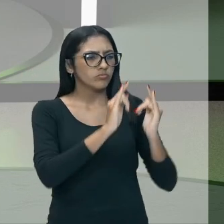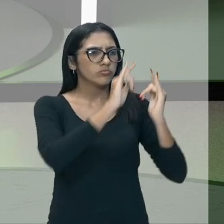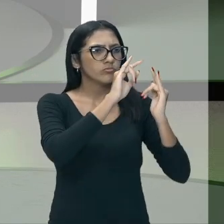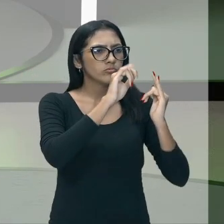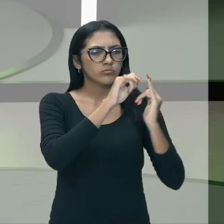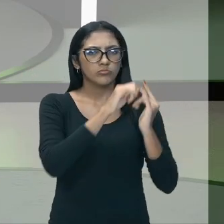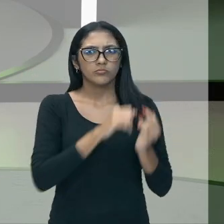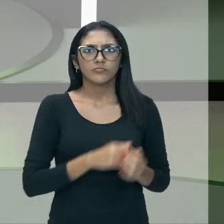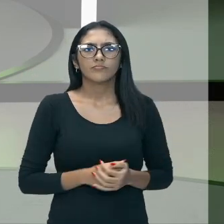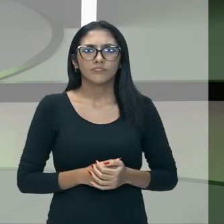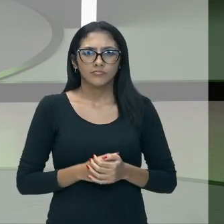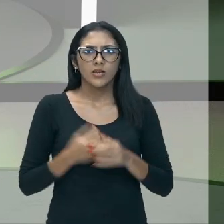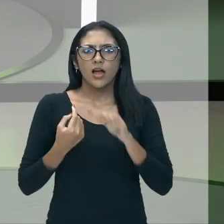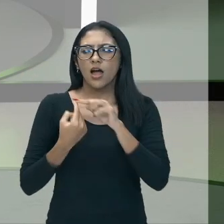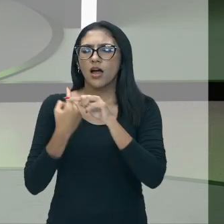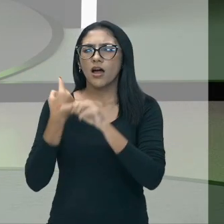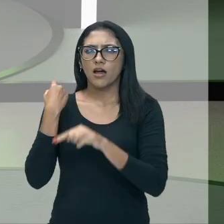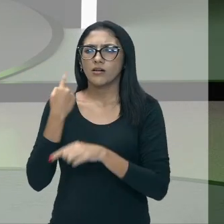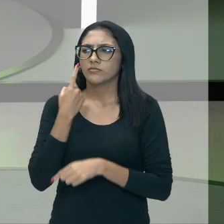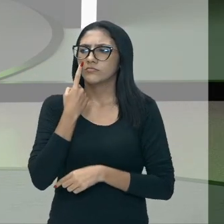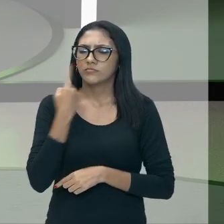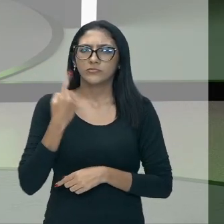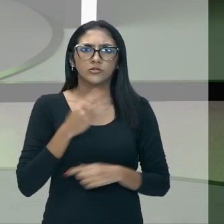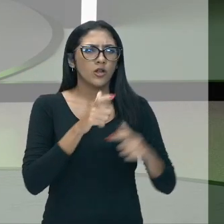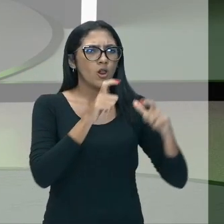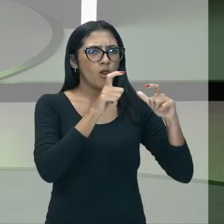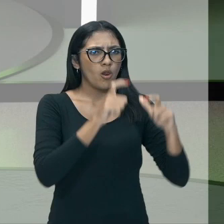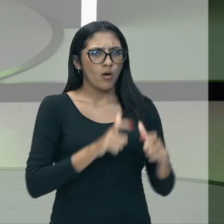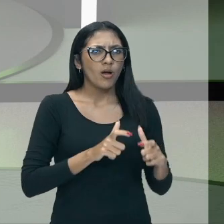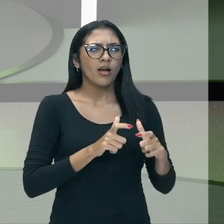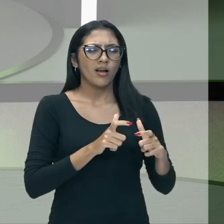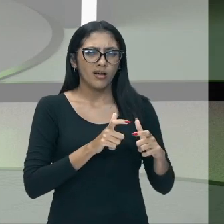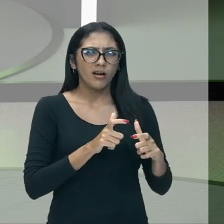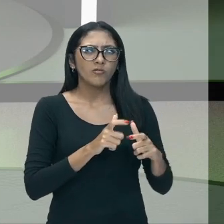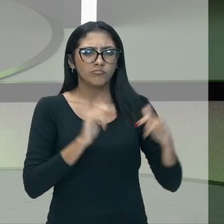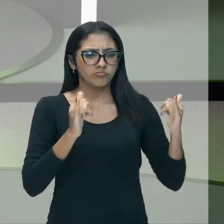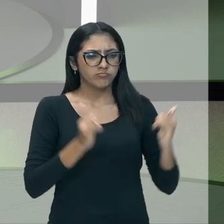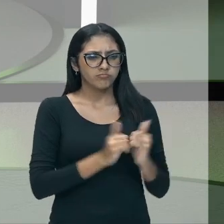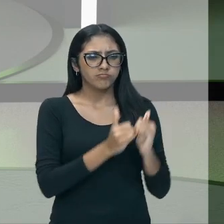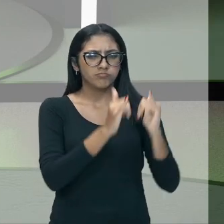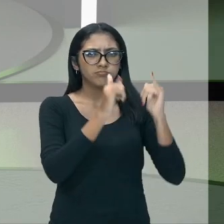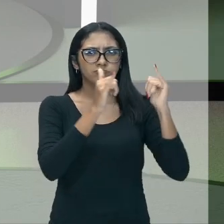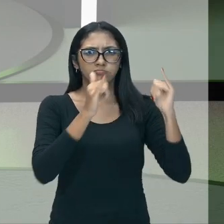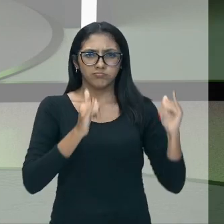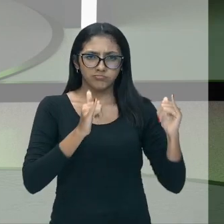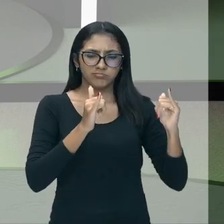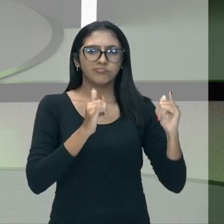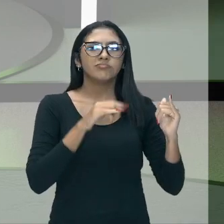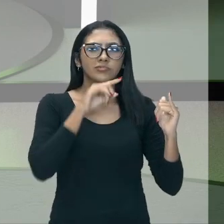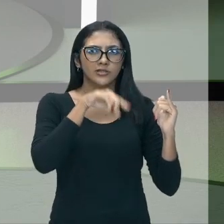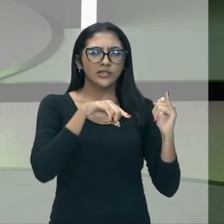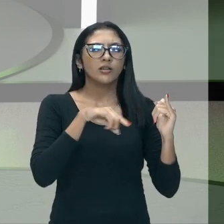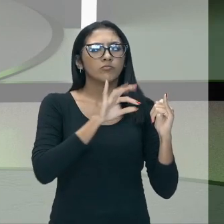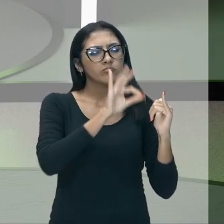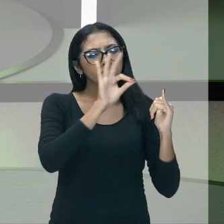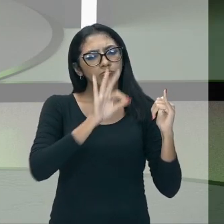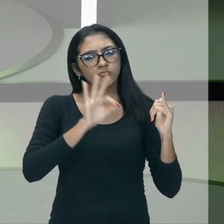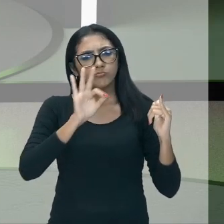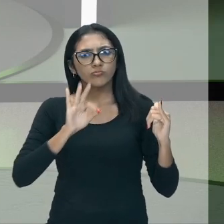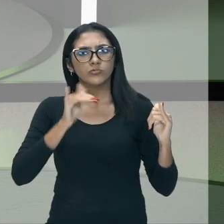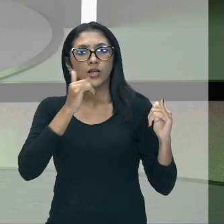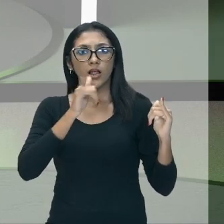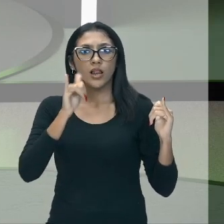a hidrelétrica. Vejam, ela vem lá das barreiras, lá da usina hidrelétrica. Você tem aí